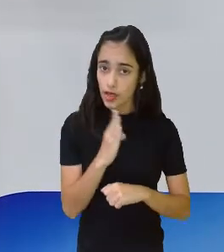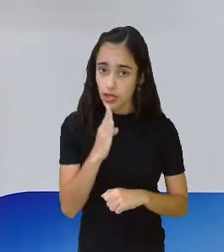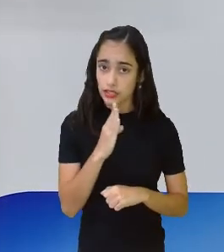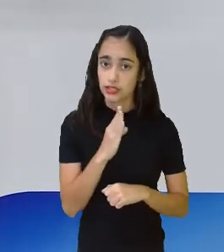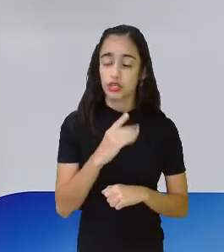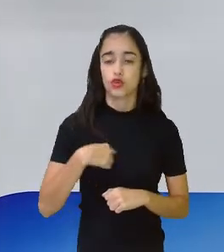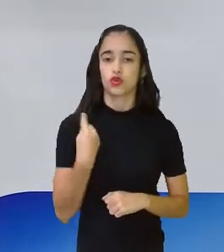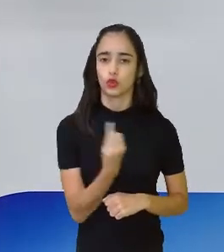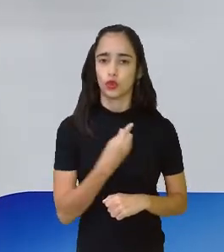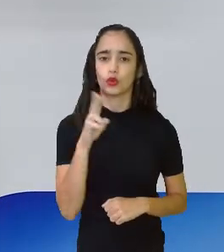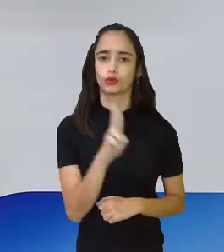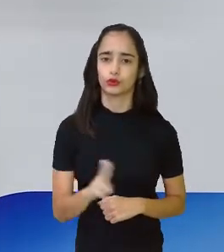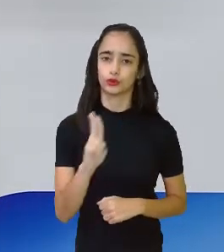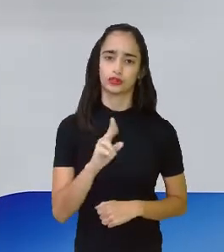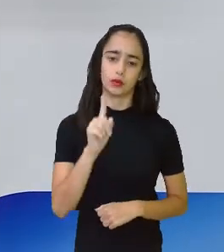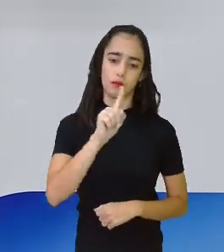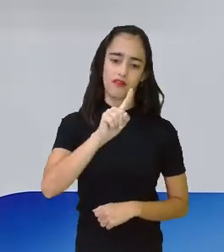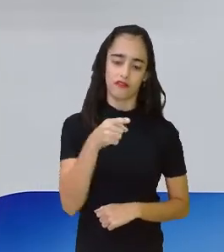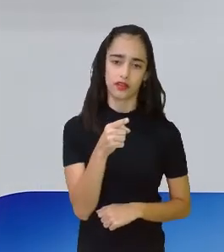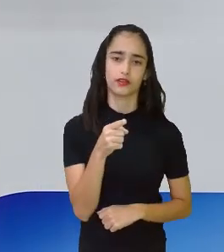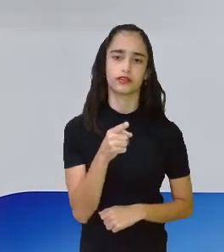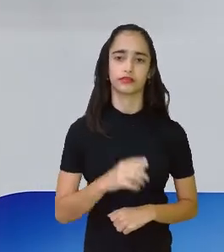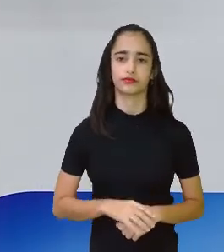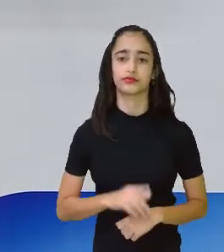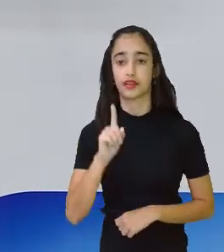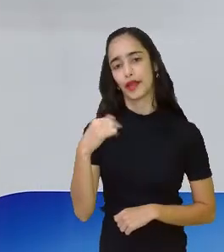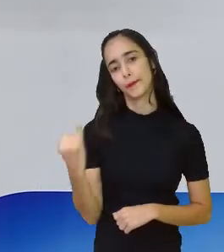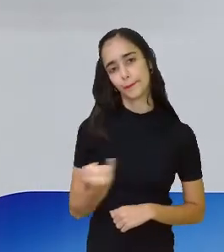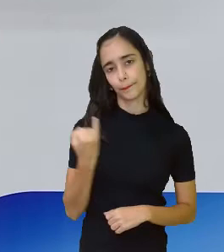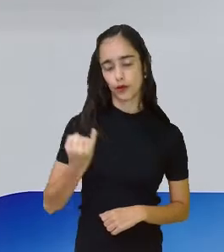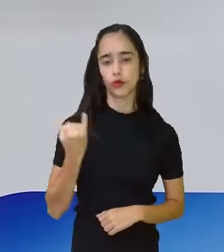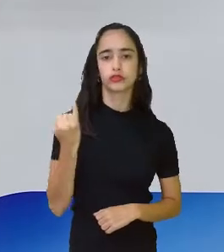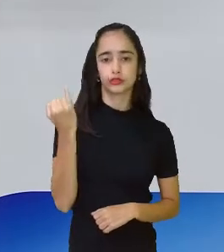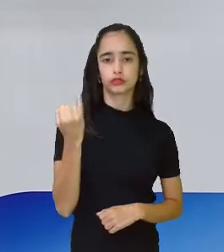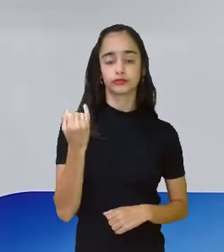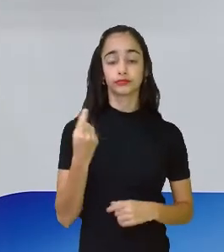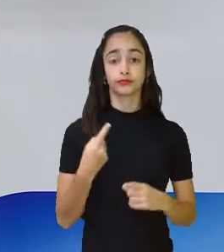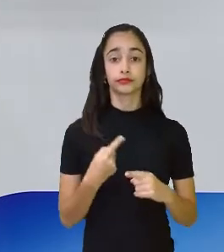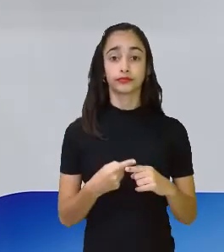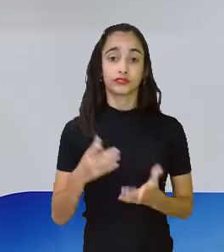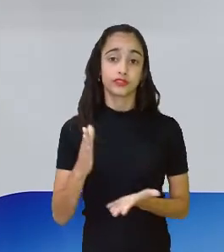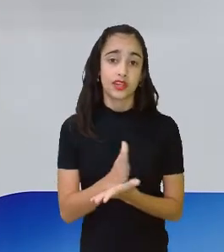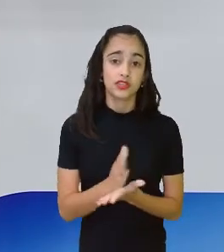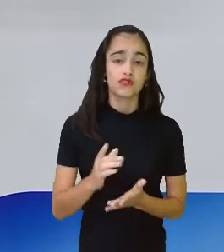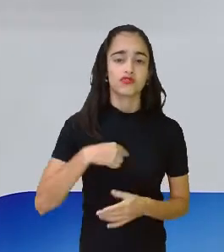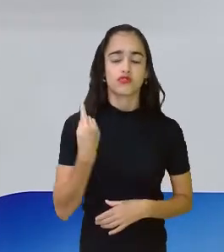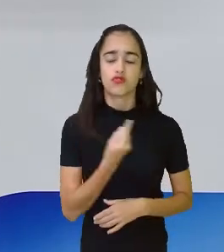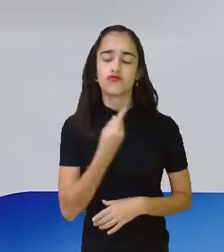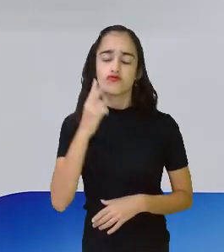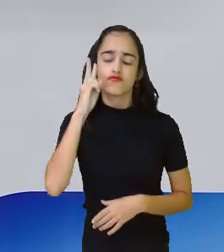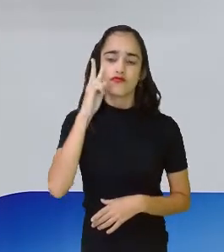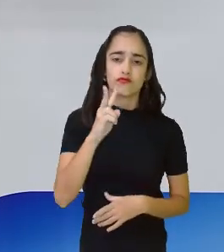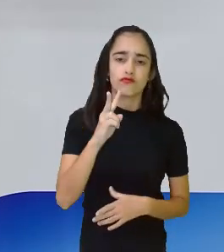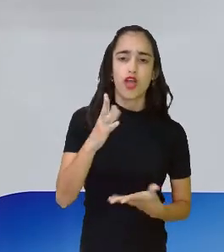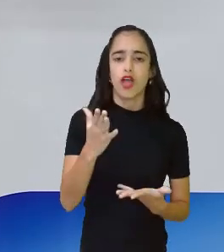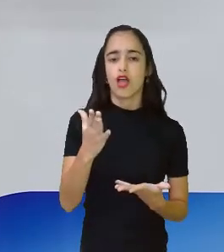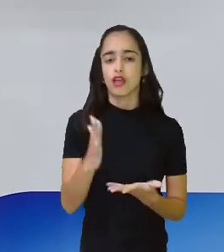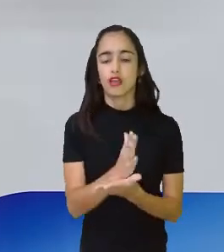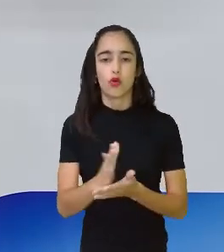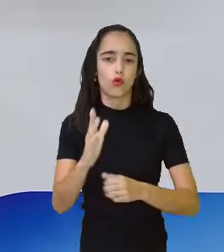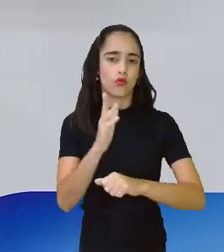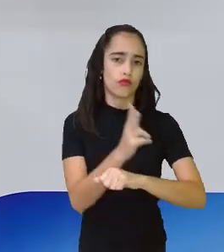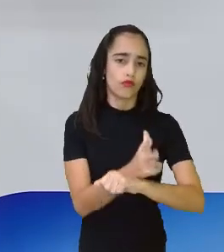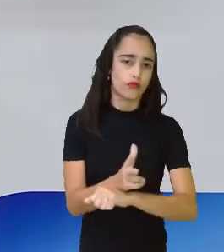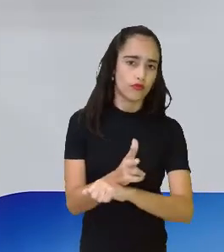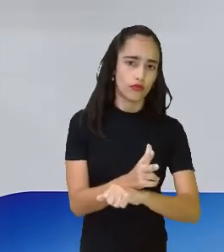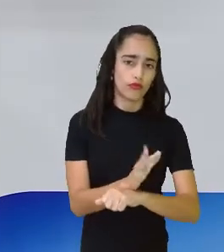números decimais é a vírgula. Isso é importantíssimo, tá? Às vezes a gente vê em filme, em alguns lugares,